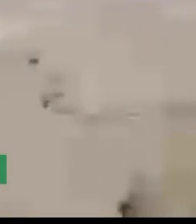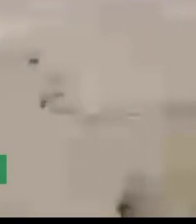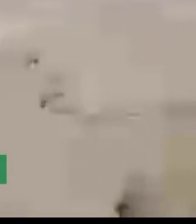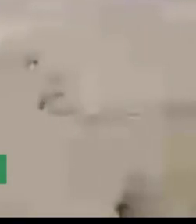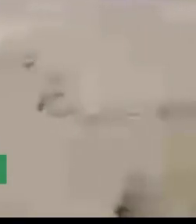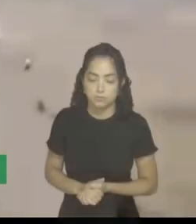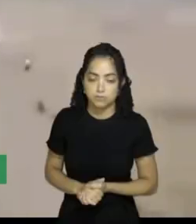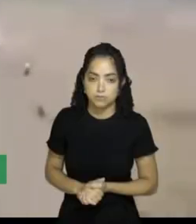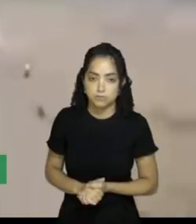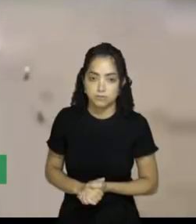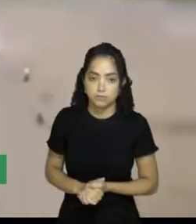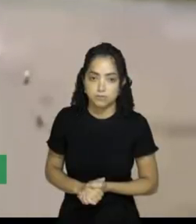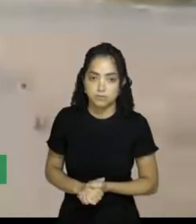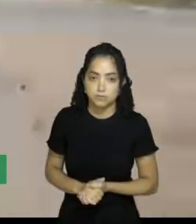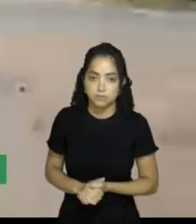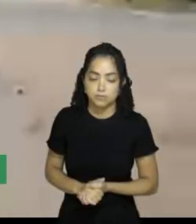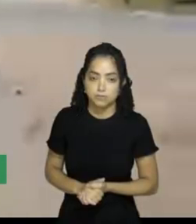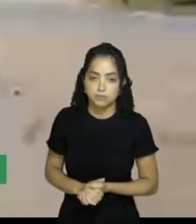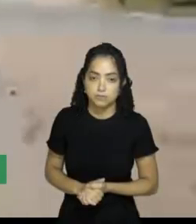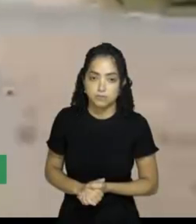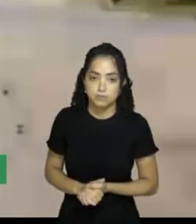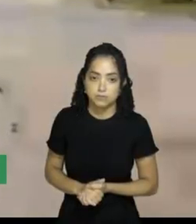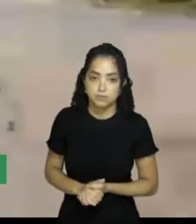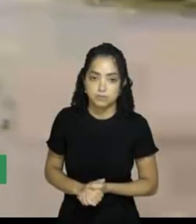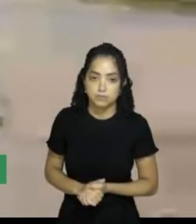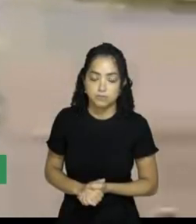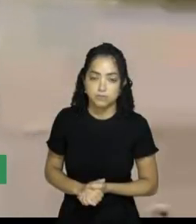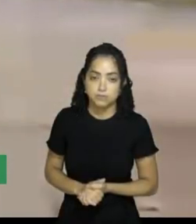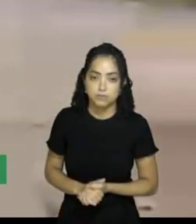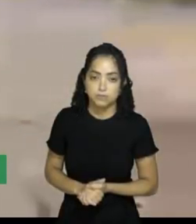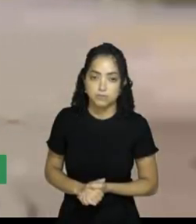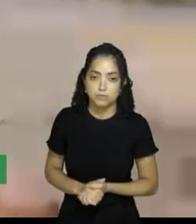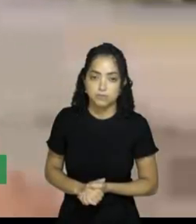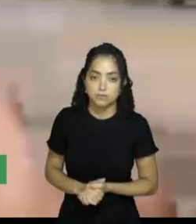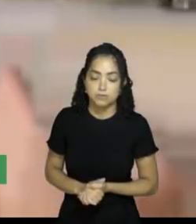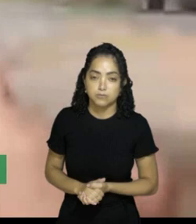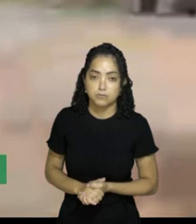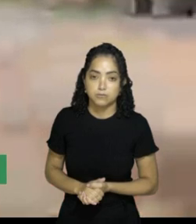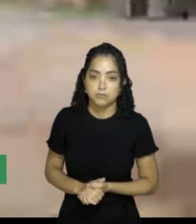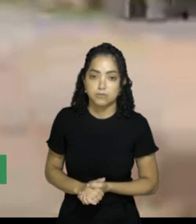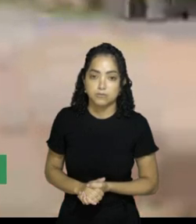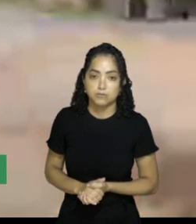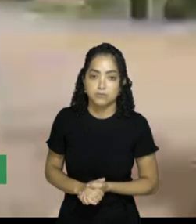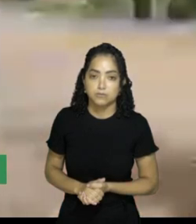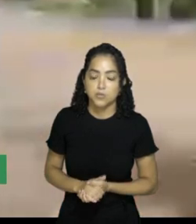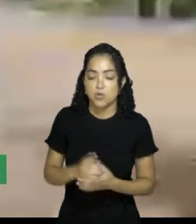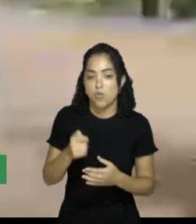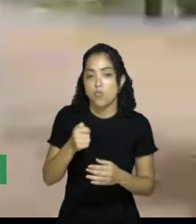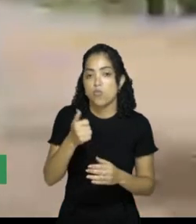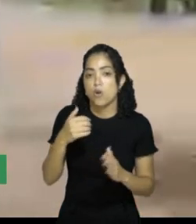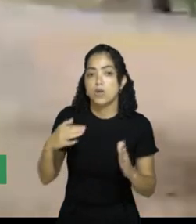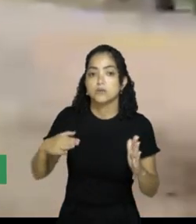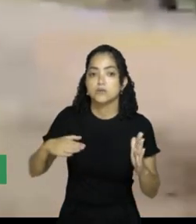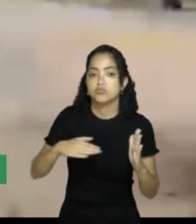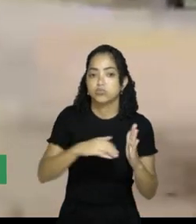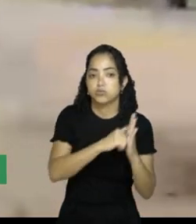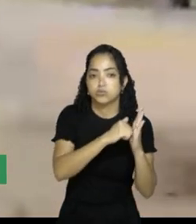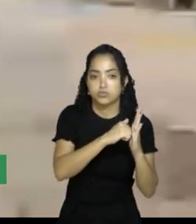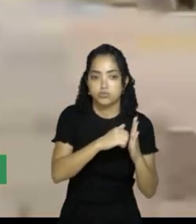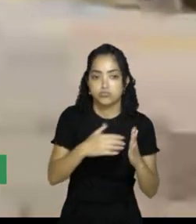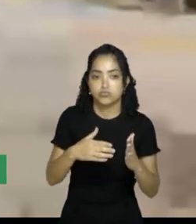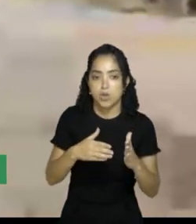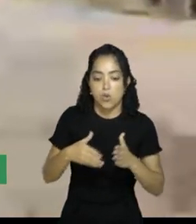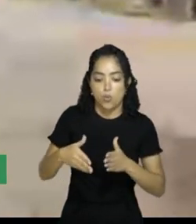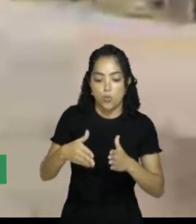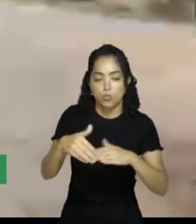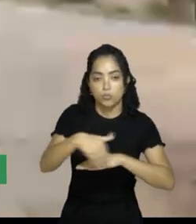caminhão saindo e um veículo passando em alta velocidade quer dizer quase um acidente naquele trecho que liga de